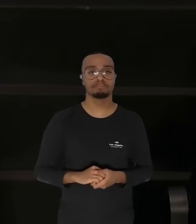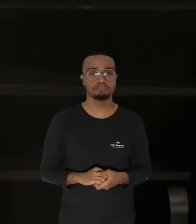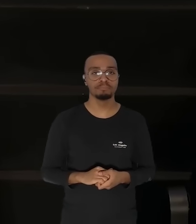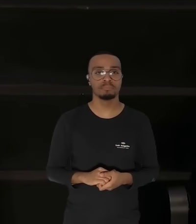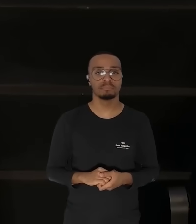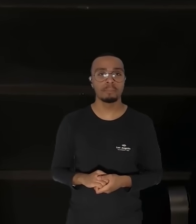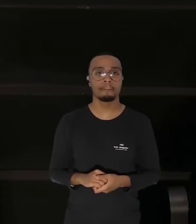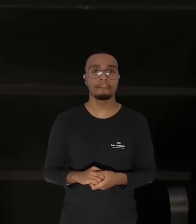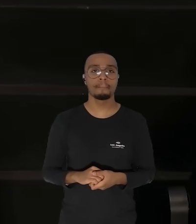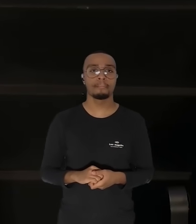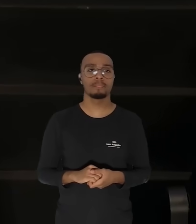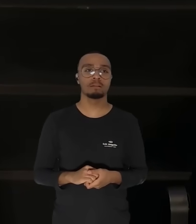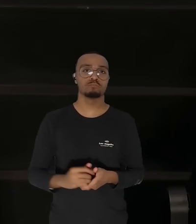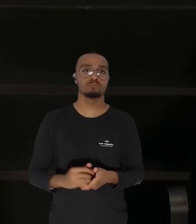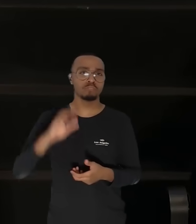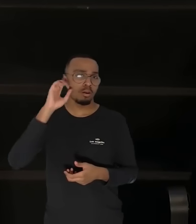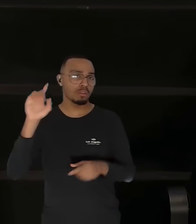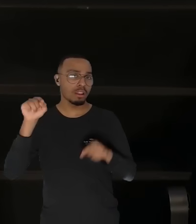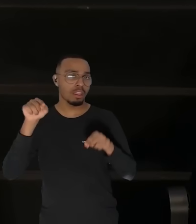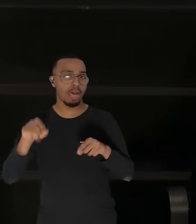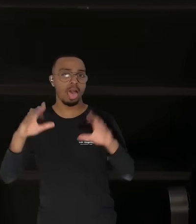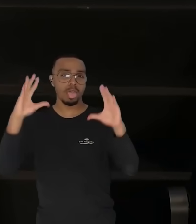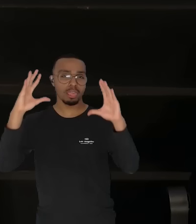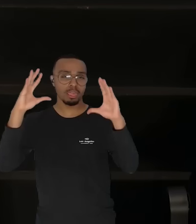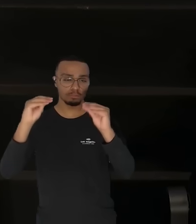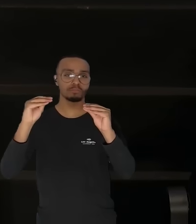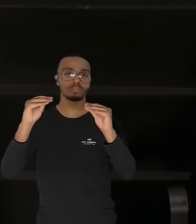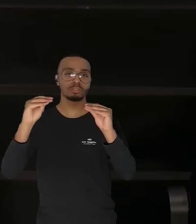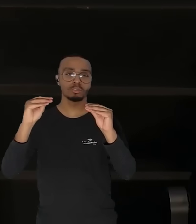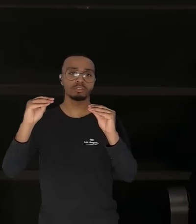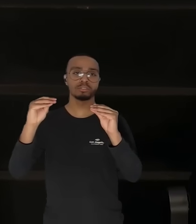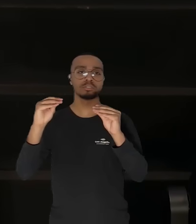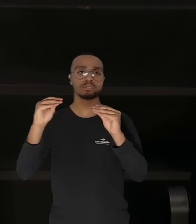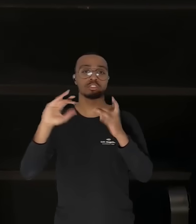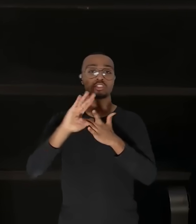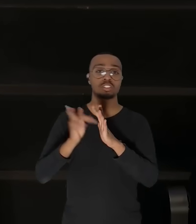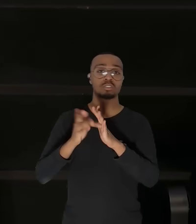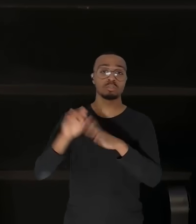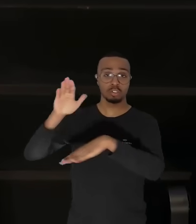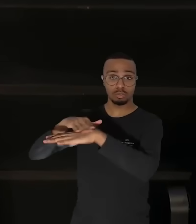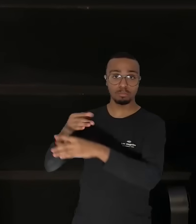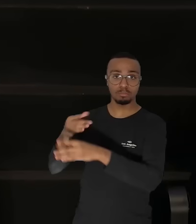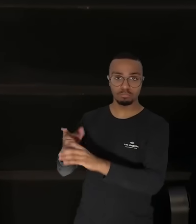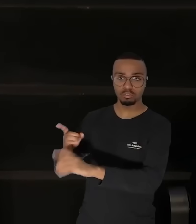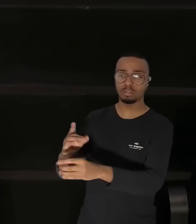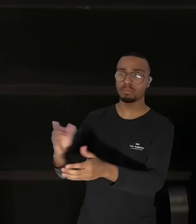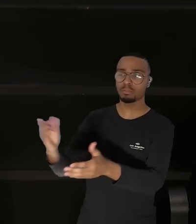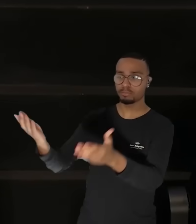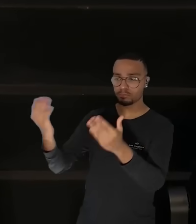naquele dia, ao anoitecer, disse ele aos seus discípulos: